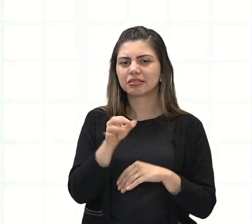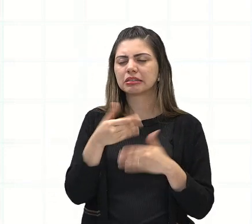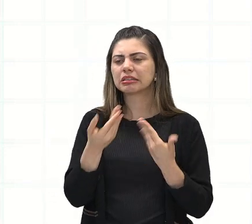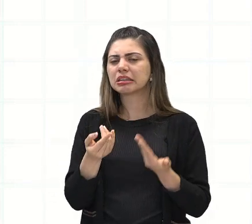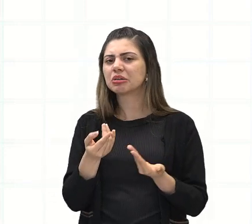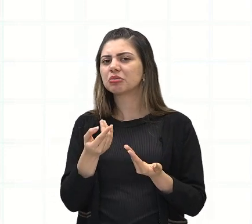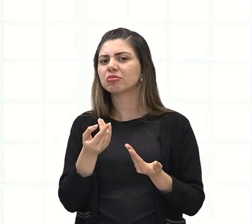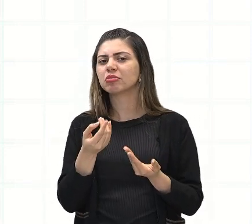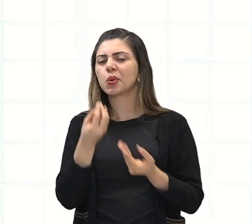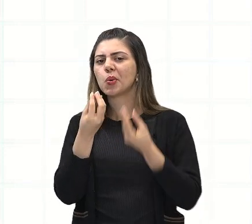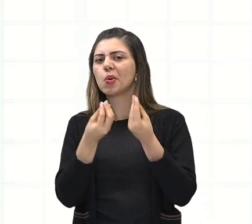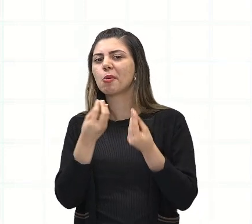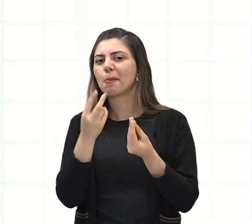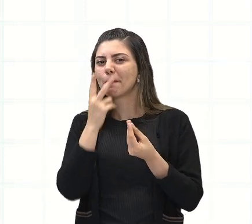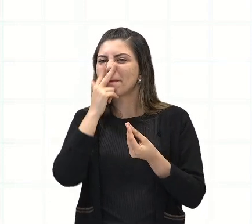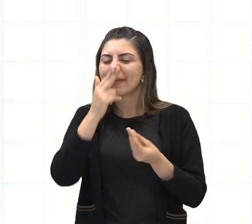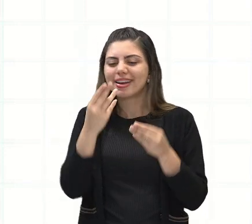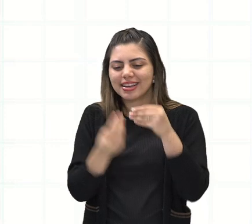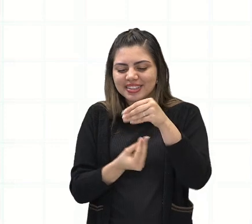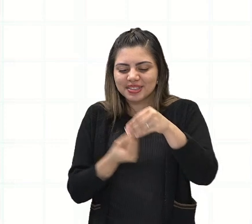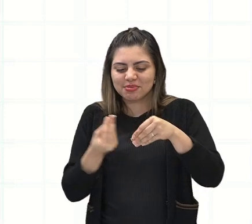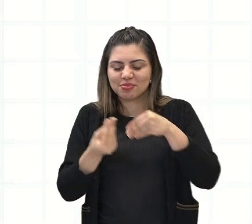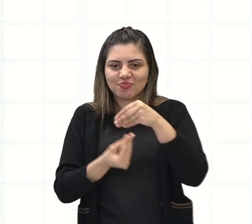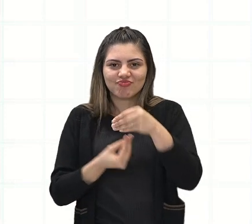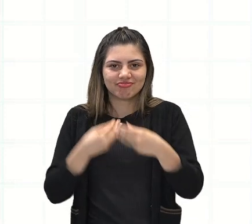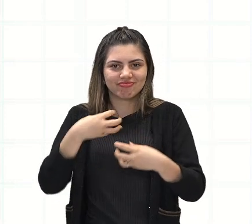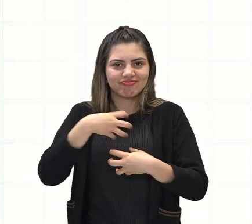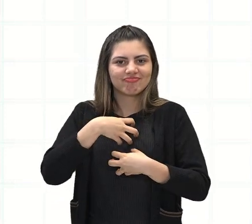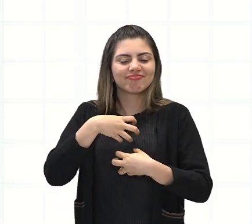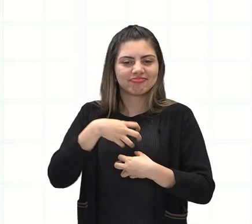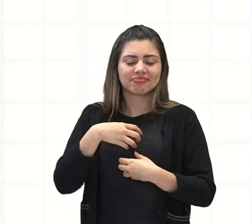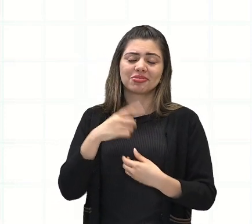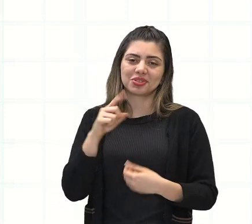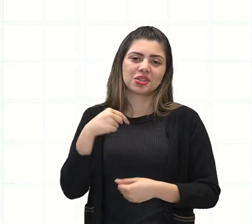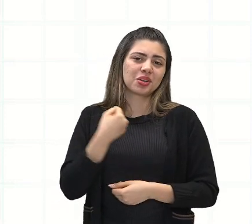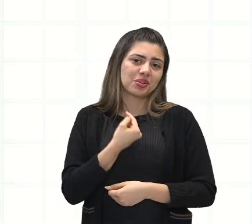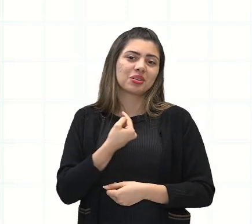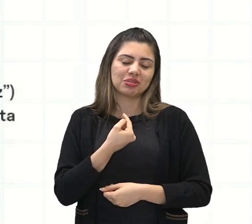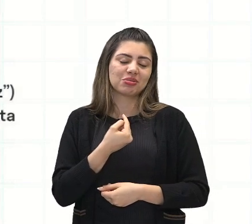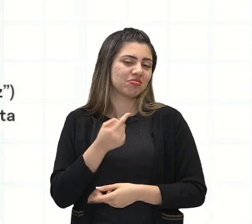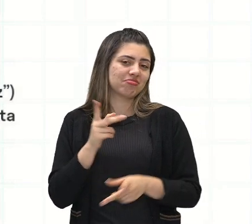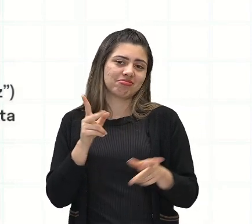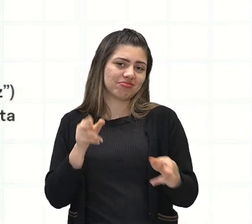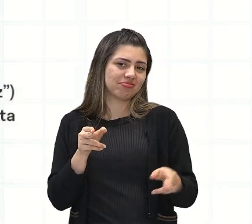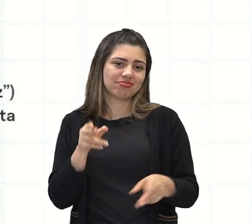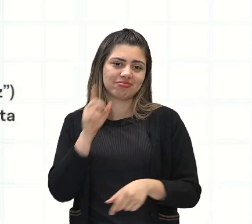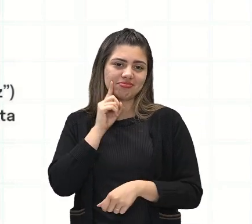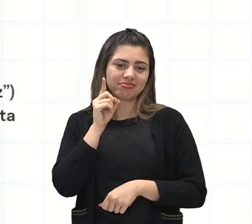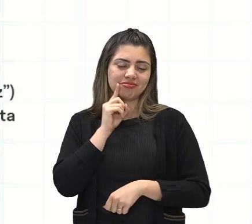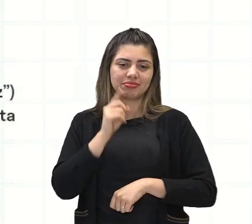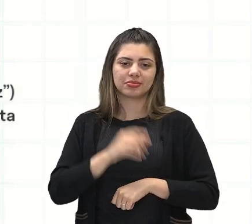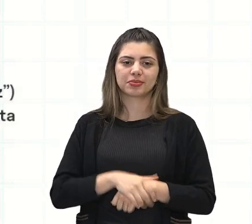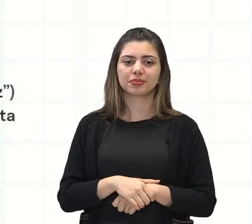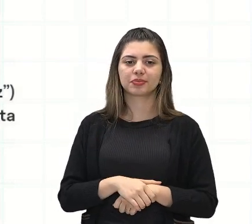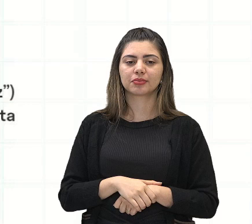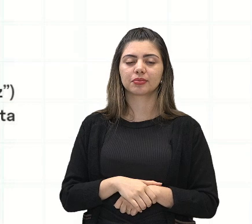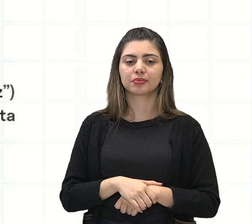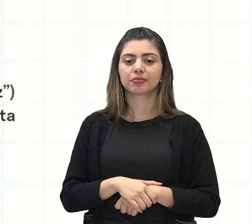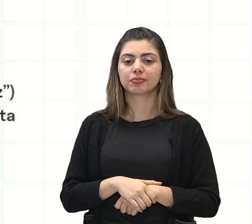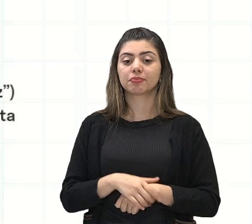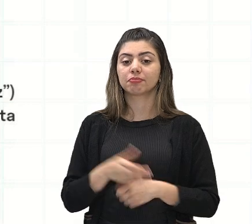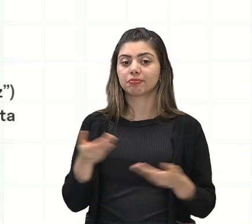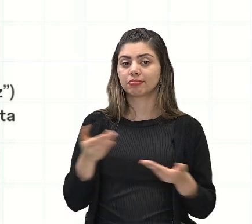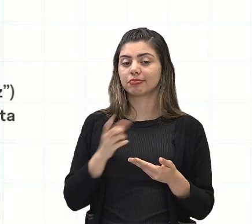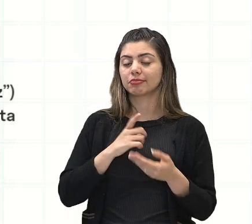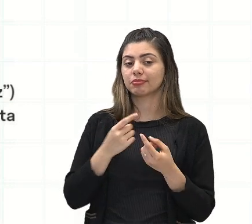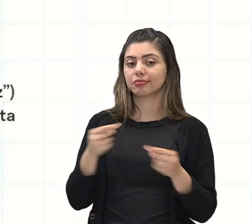você misturou duas sensações. E a gente também faz isso o tempo todo. Aqui nessa música,